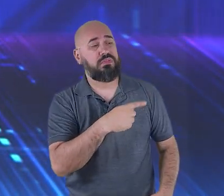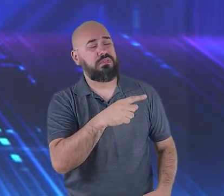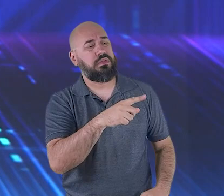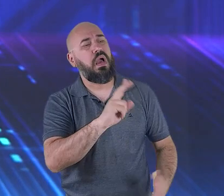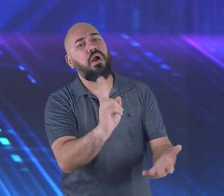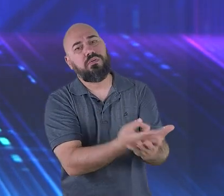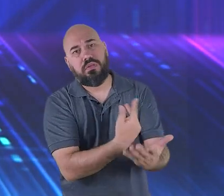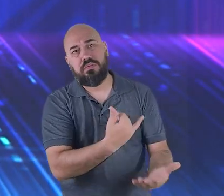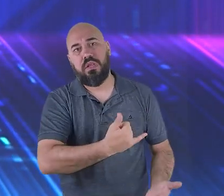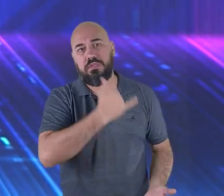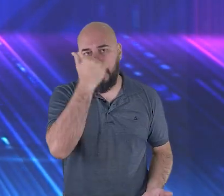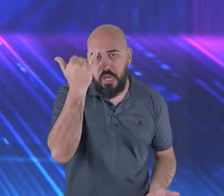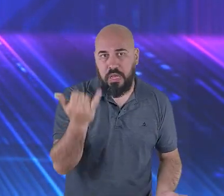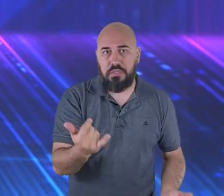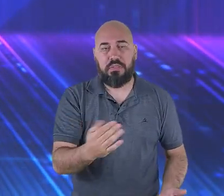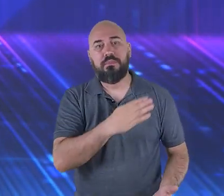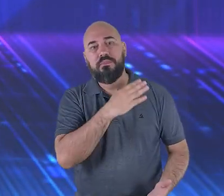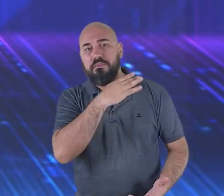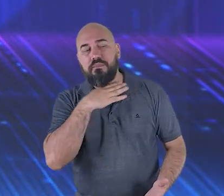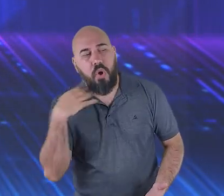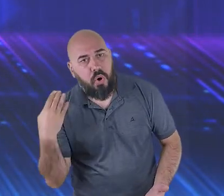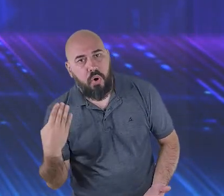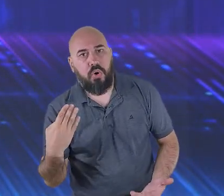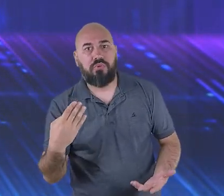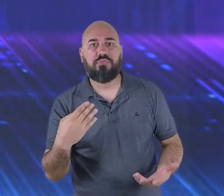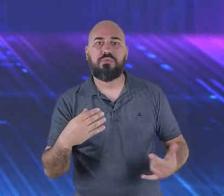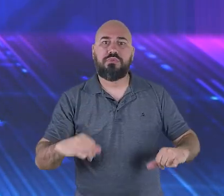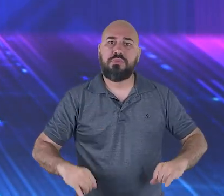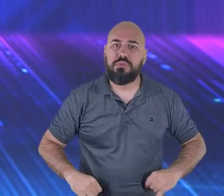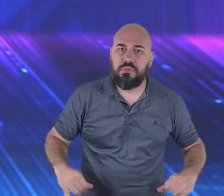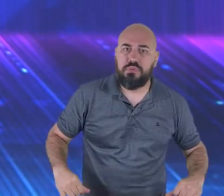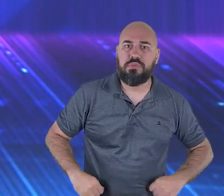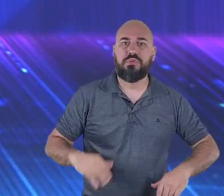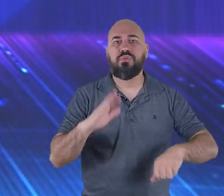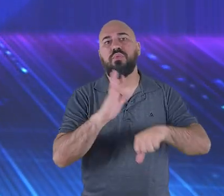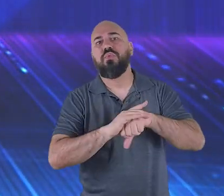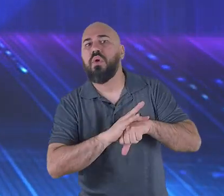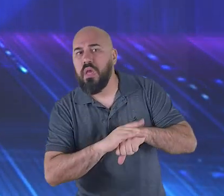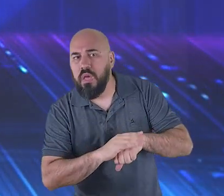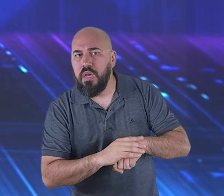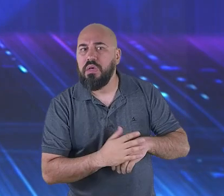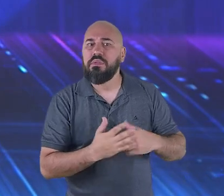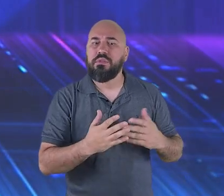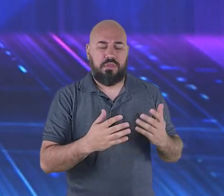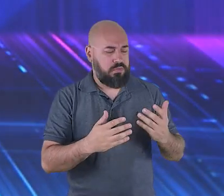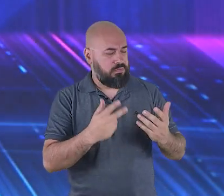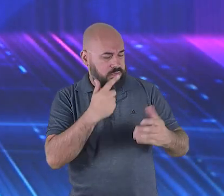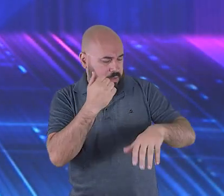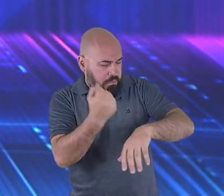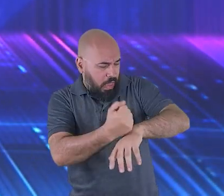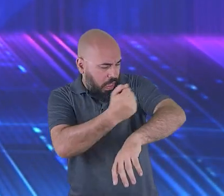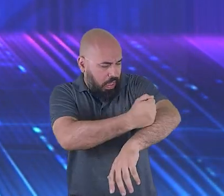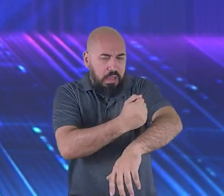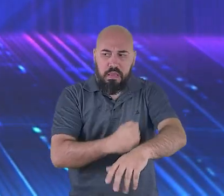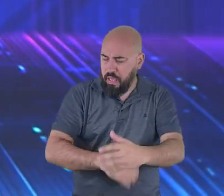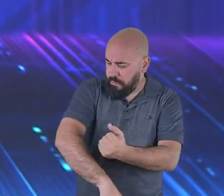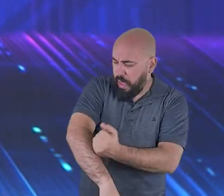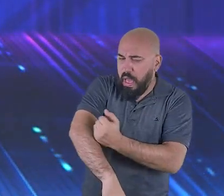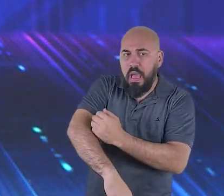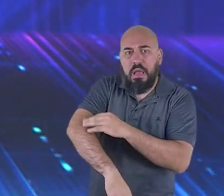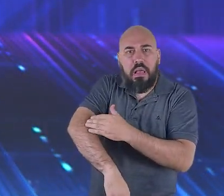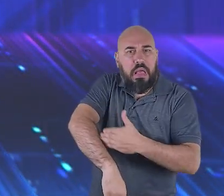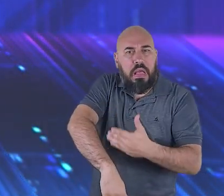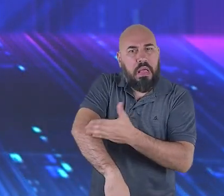por acidentes, já enfrentamos a enfermidade. Todos nós carregamos marcas dentro do nosso